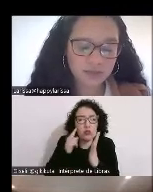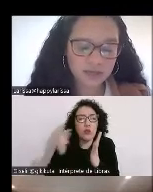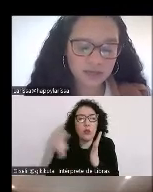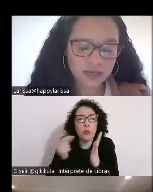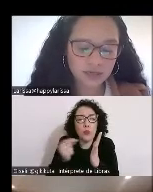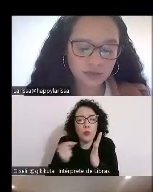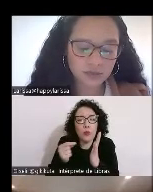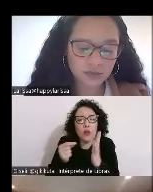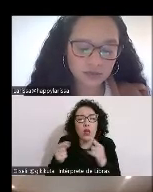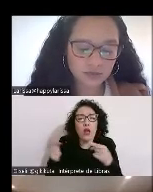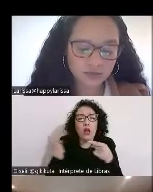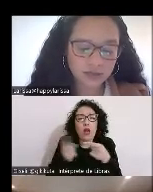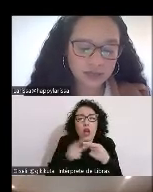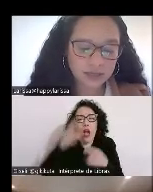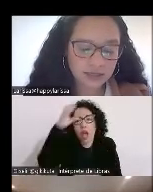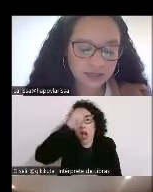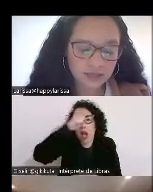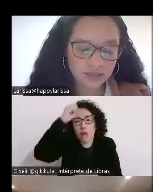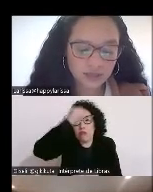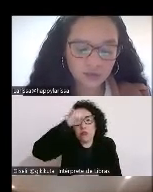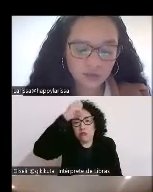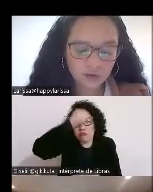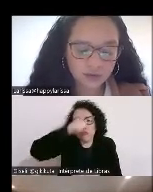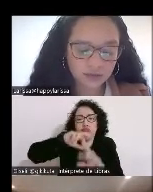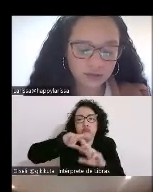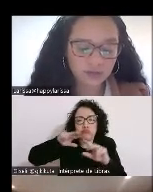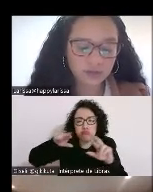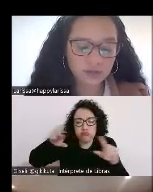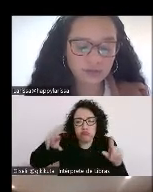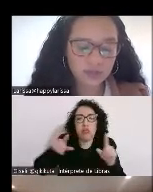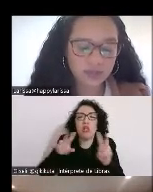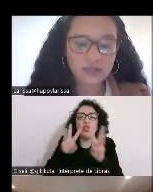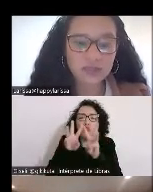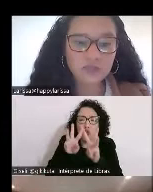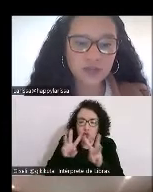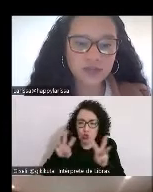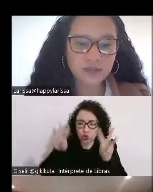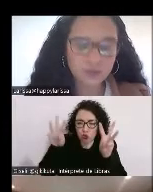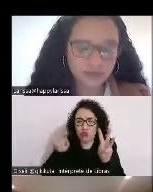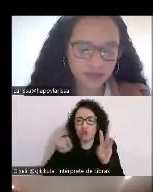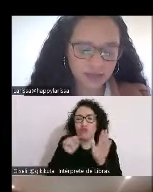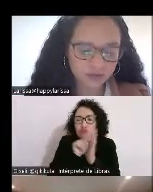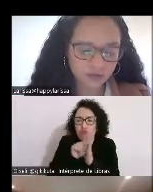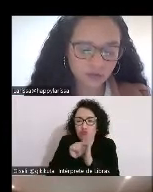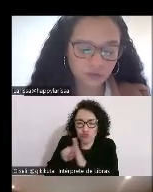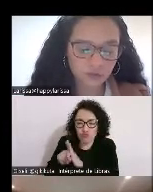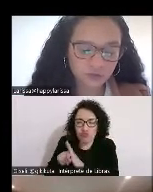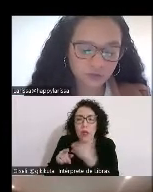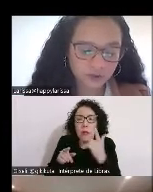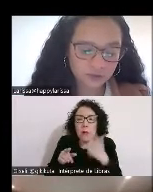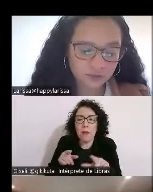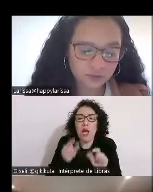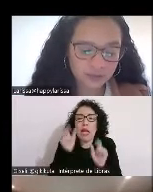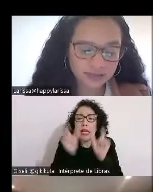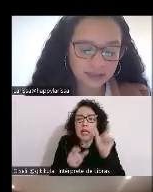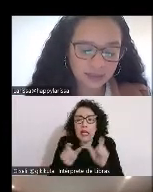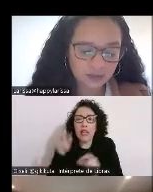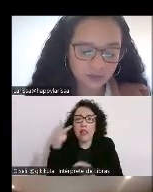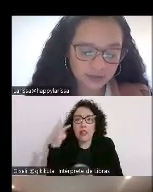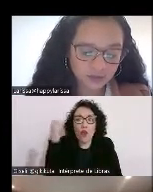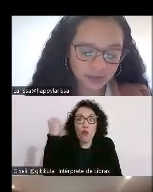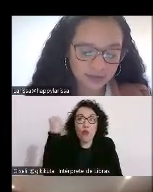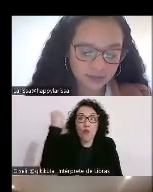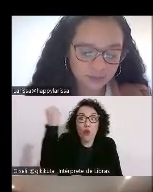de aprendizagem de Renzulli, site da UConn, instrumentos de identificação baseados nos pontos fortes,